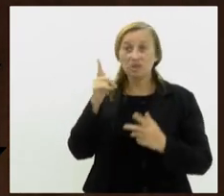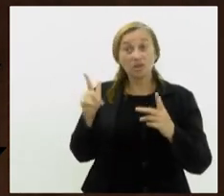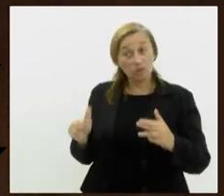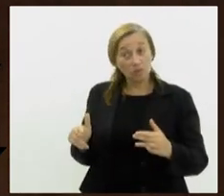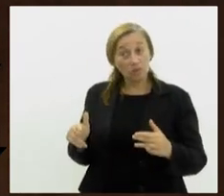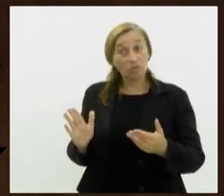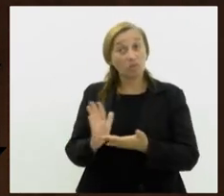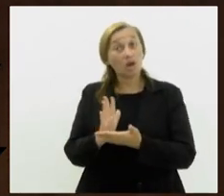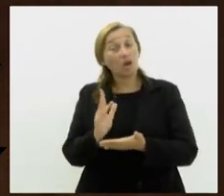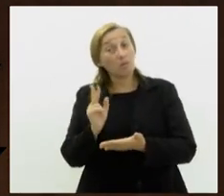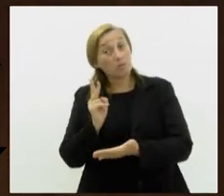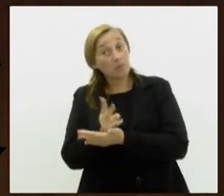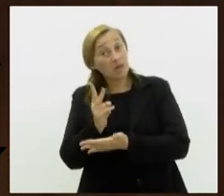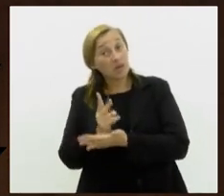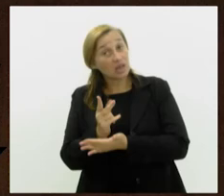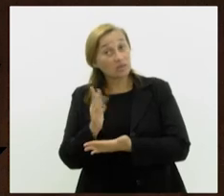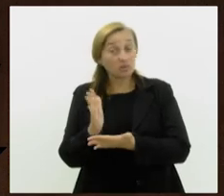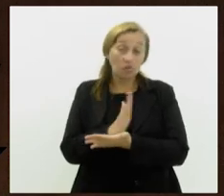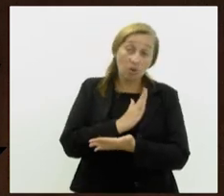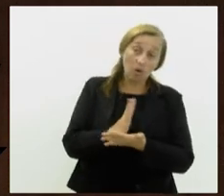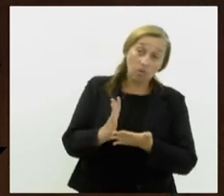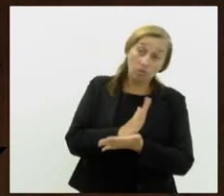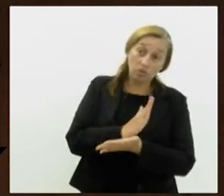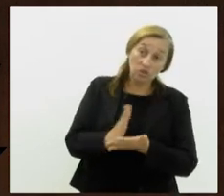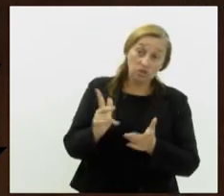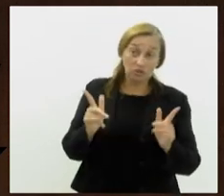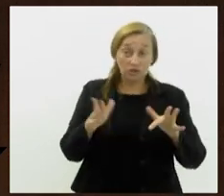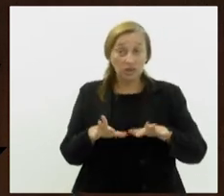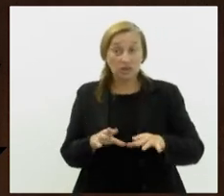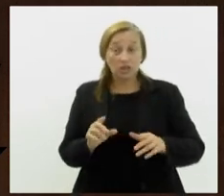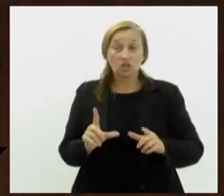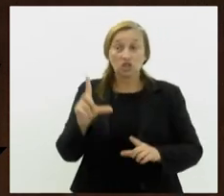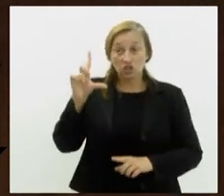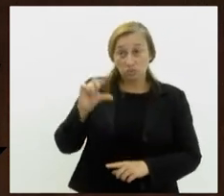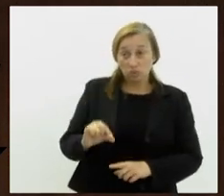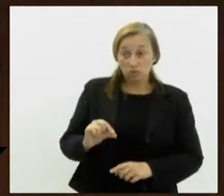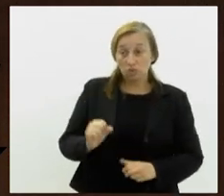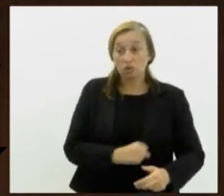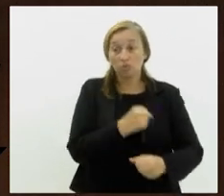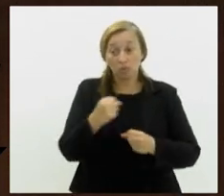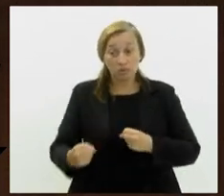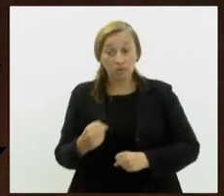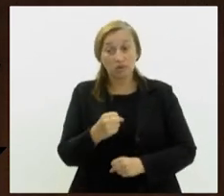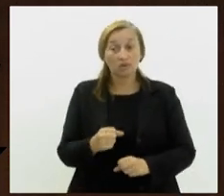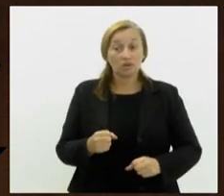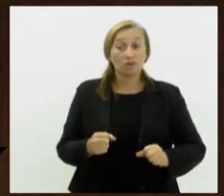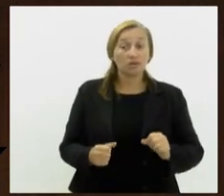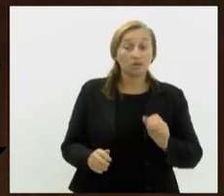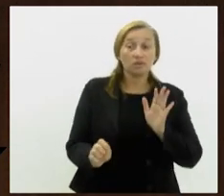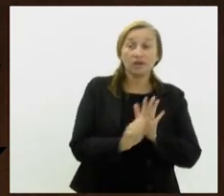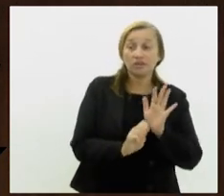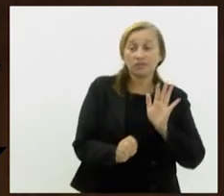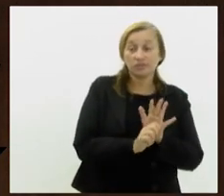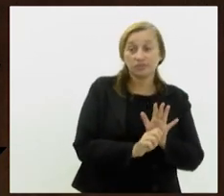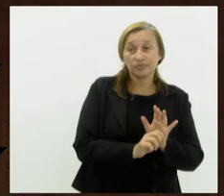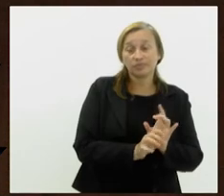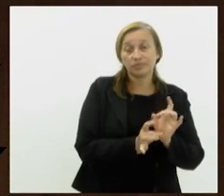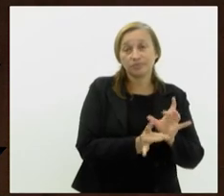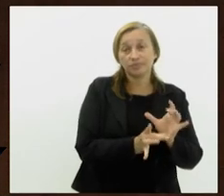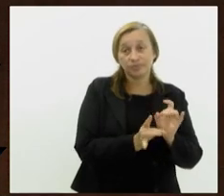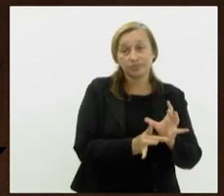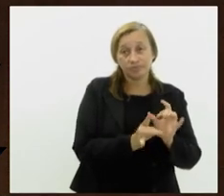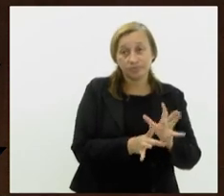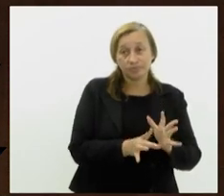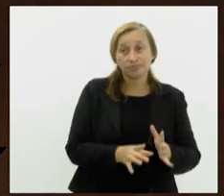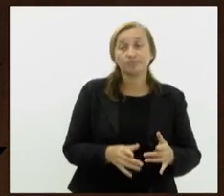divergirmos. Nós queremos diminuir o poder do tráfico, da milícia e da infiltração que esses poderes têm no